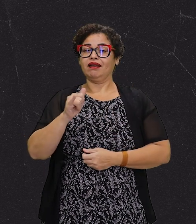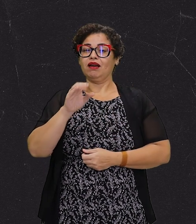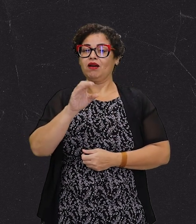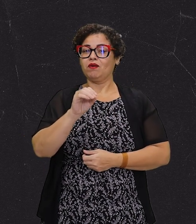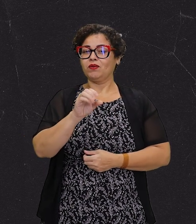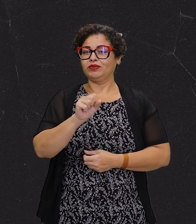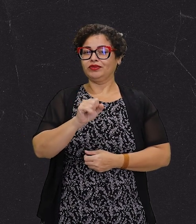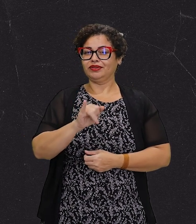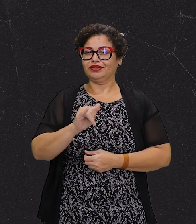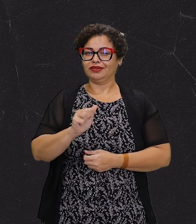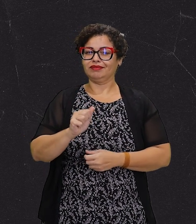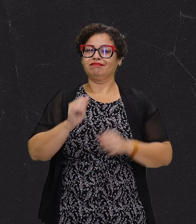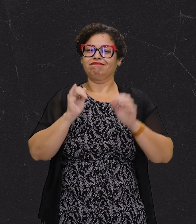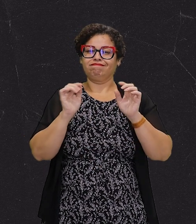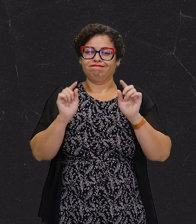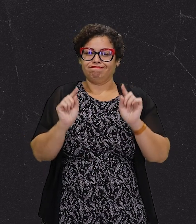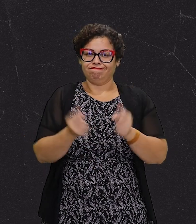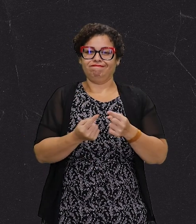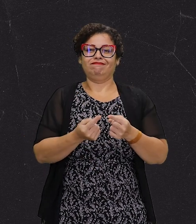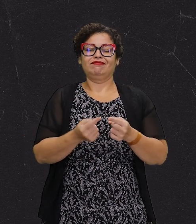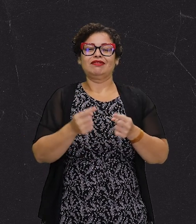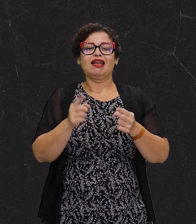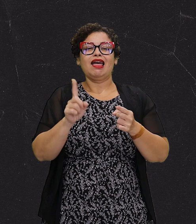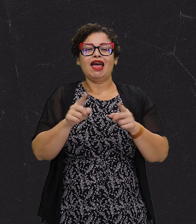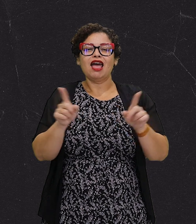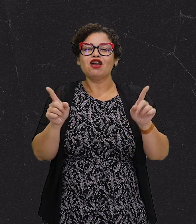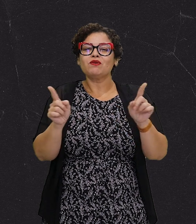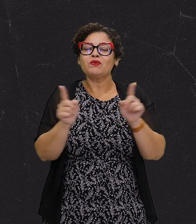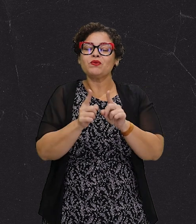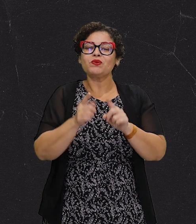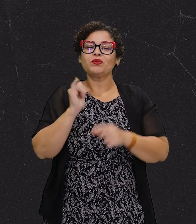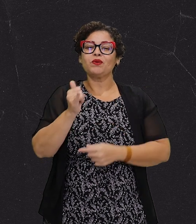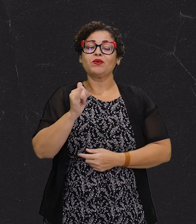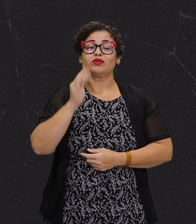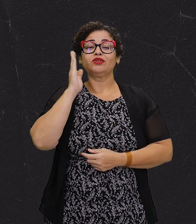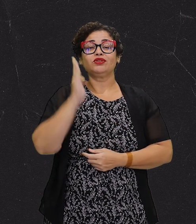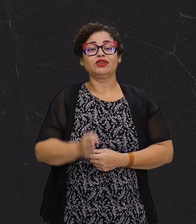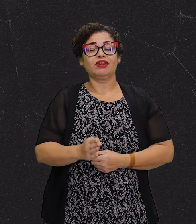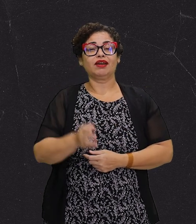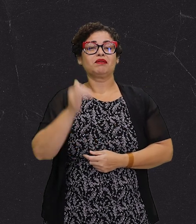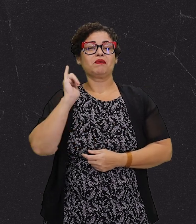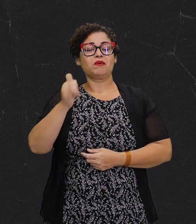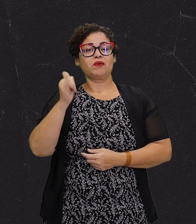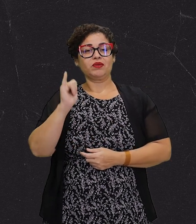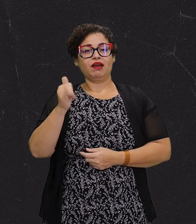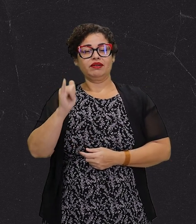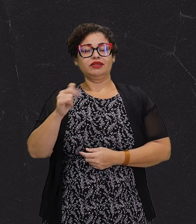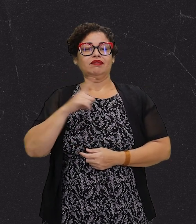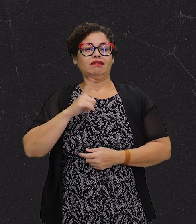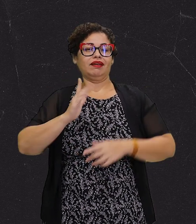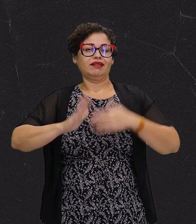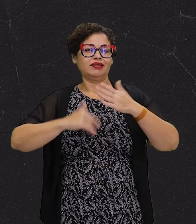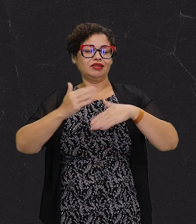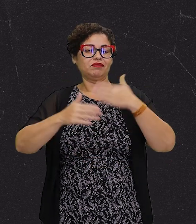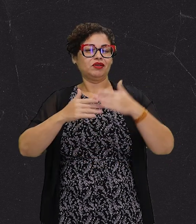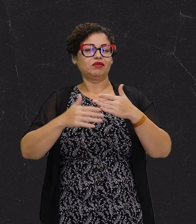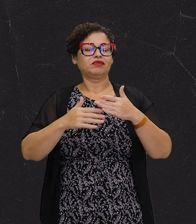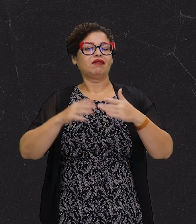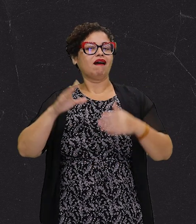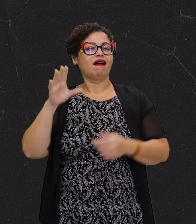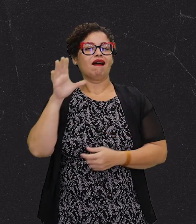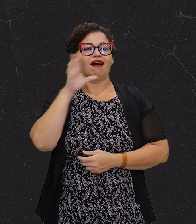concisa. Os contos são geralmente curtos e diretos, com uma narrativa que se desenvolve de